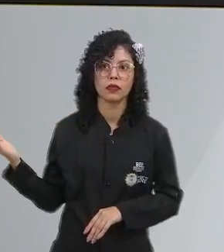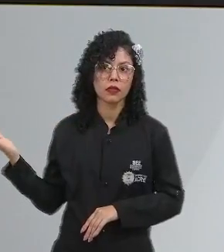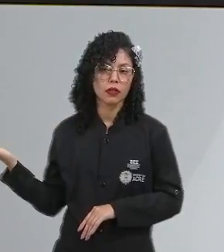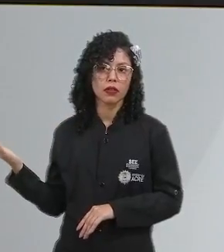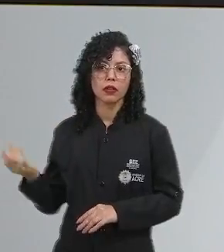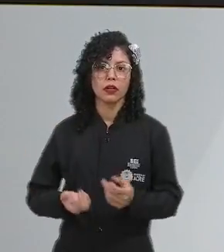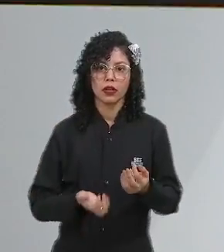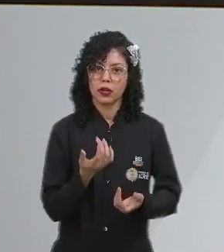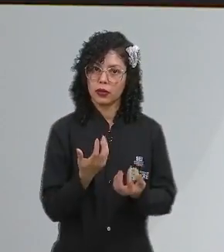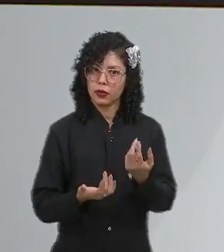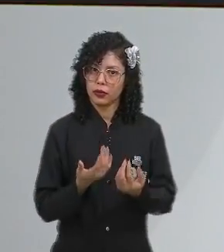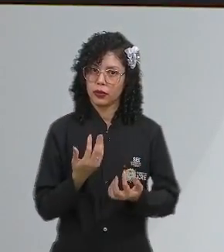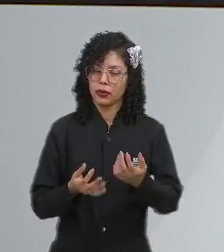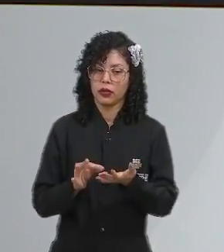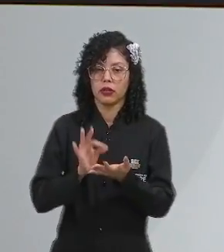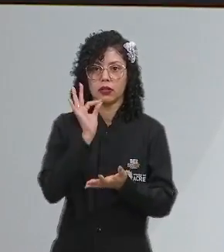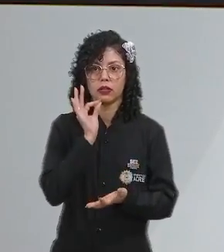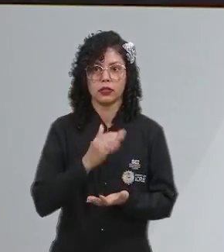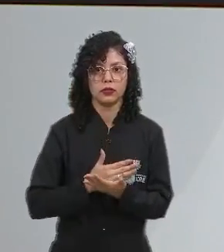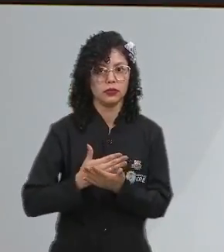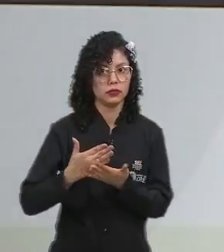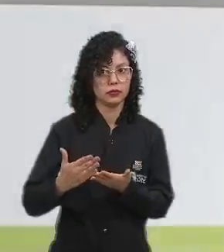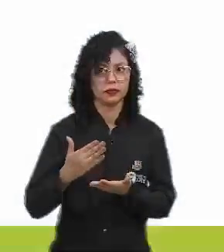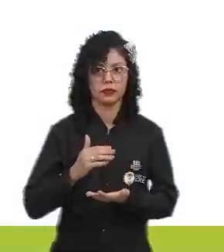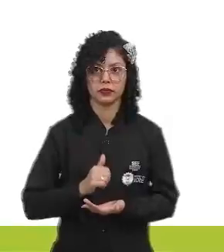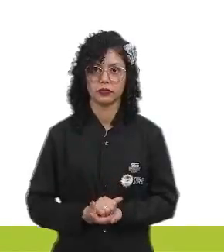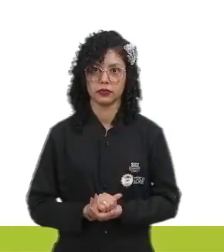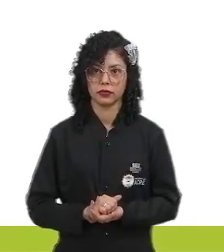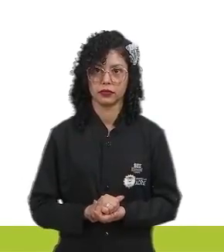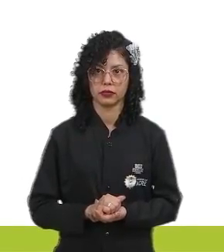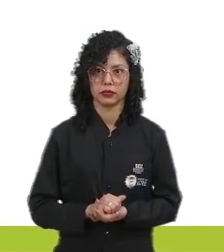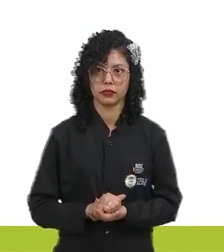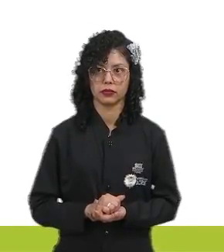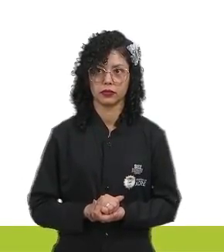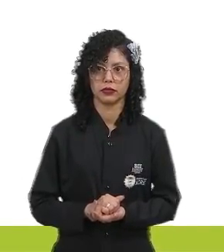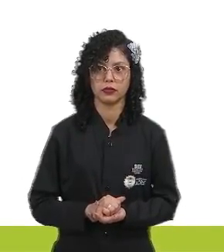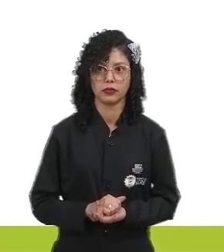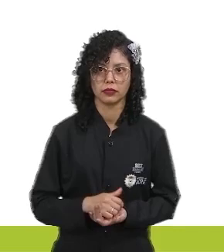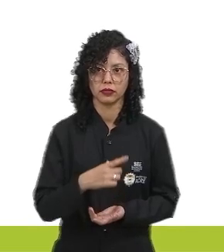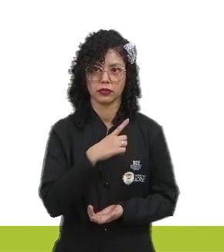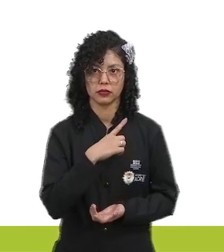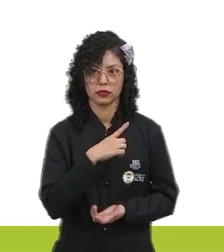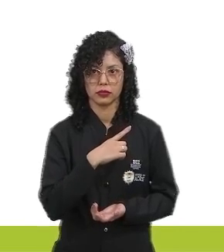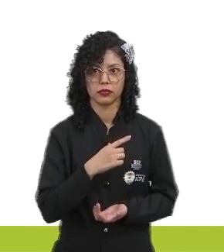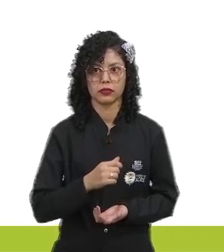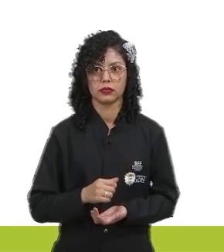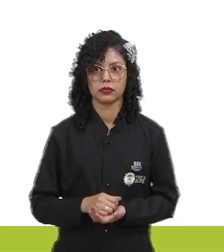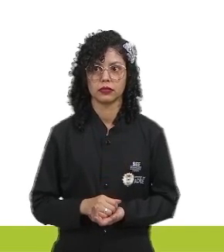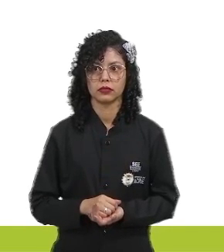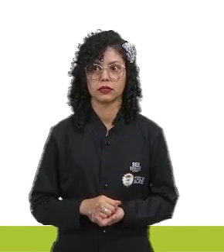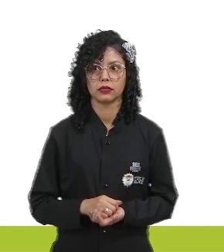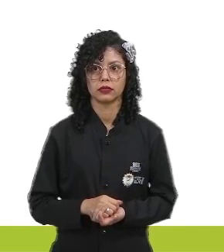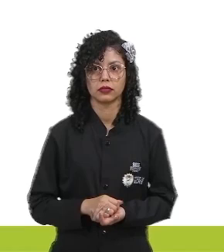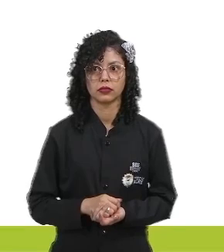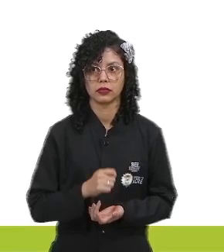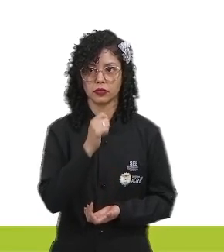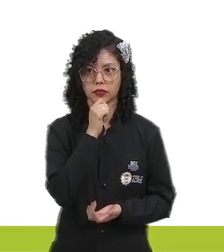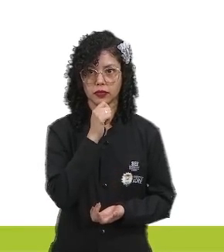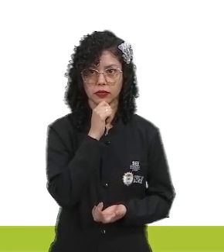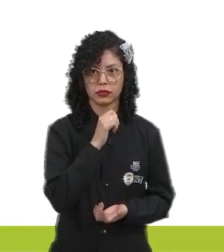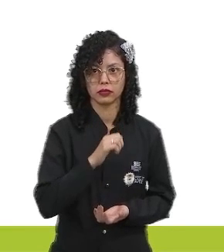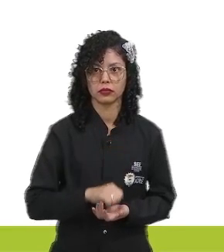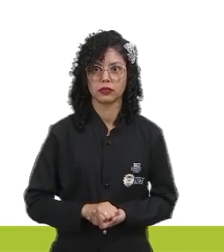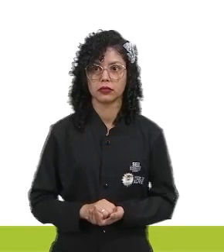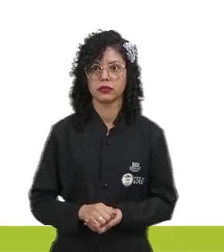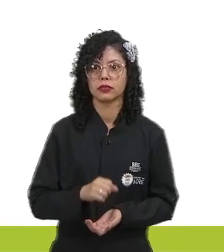queima do café, né? Inicialmente, o café era para ter sido queimado só as sacas